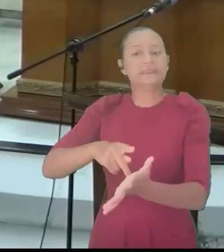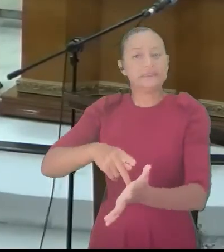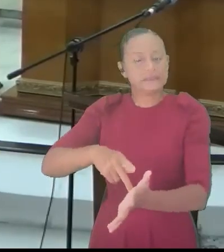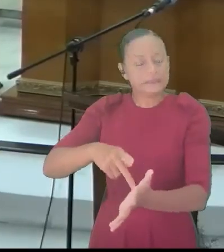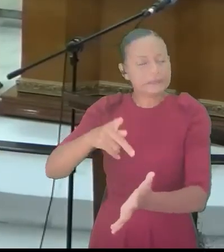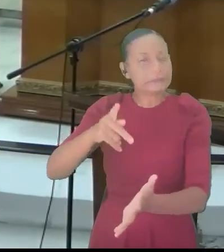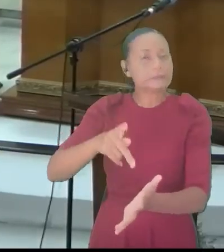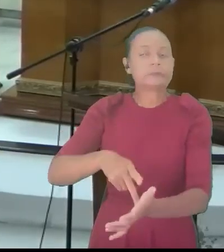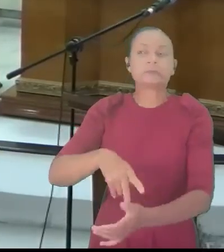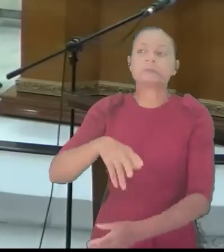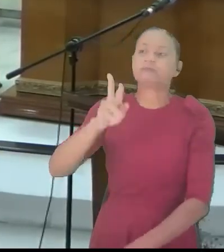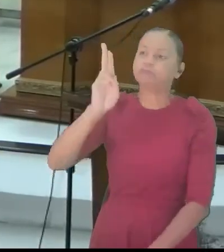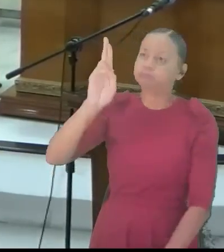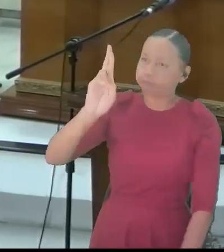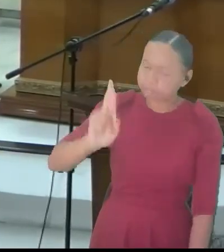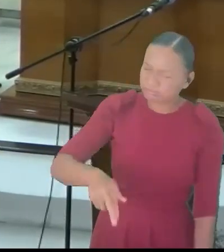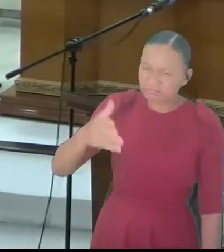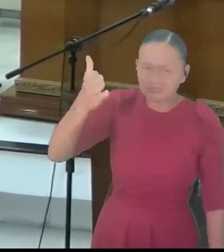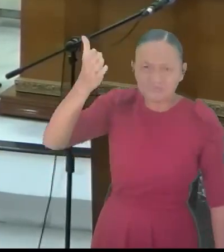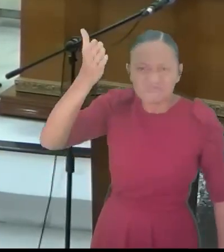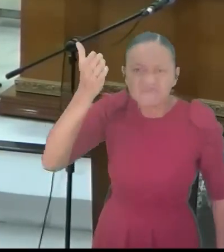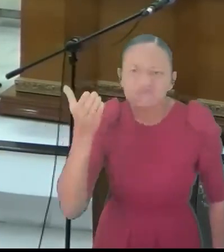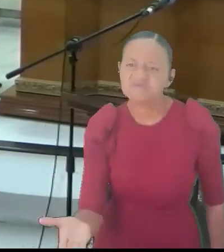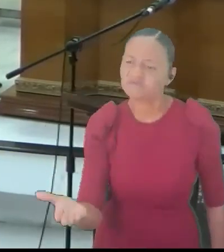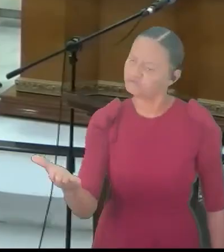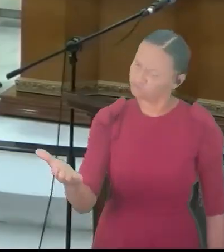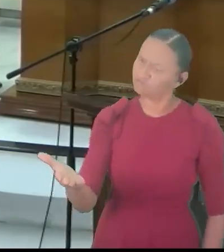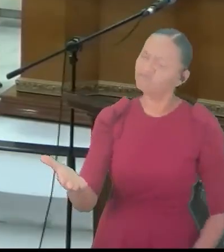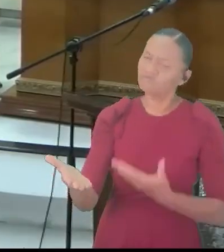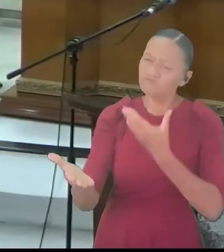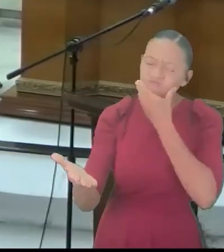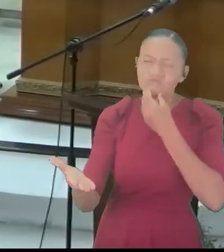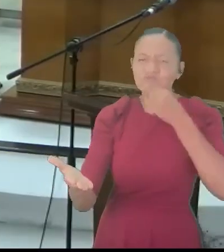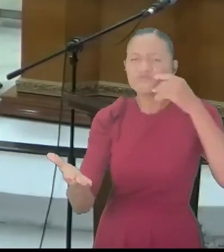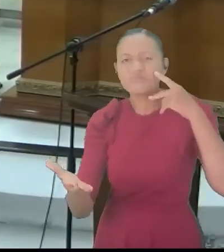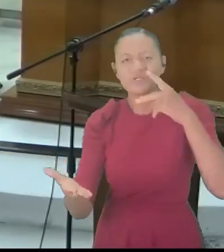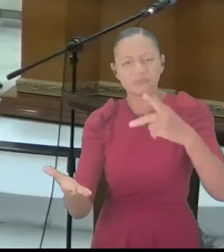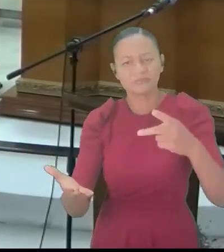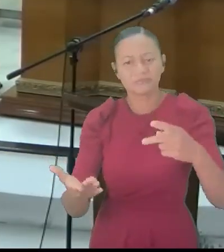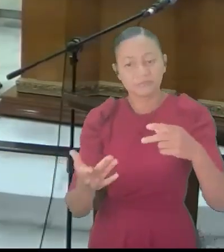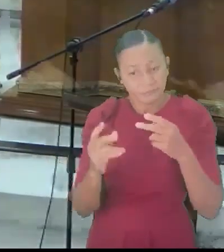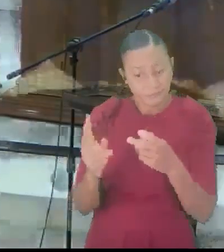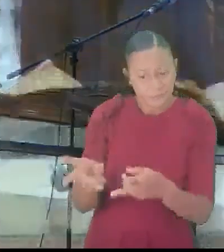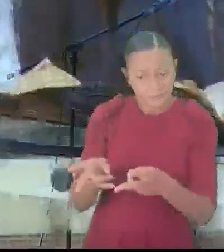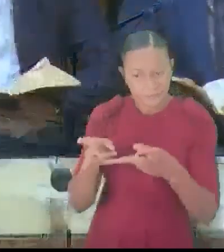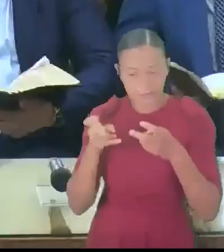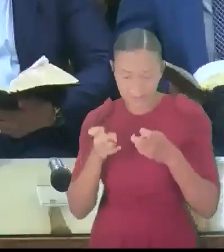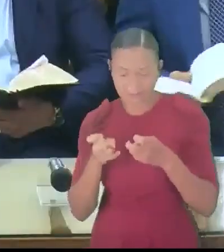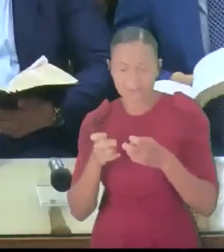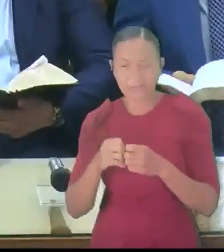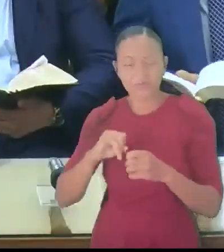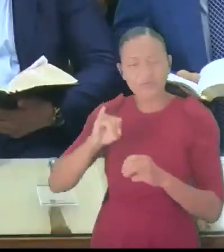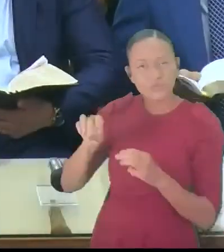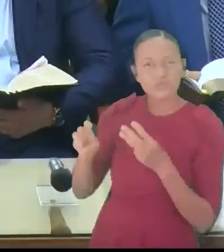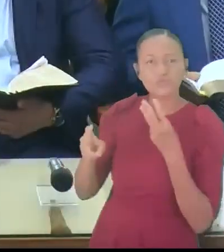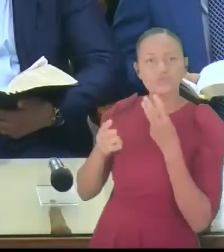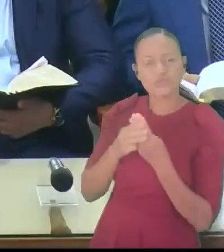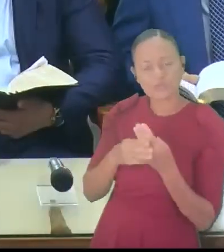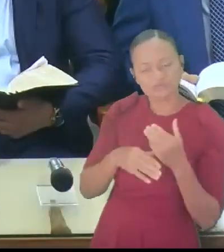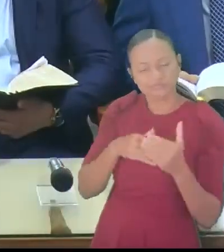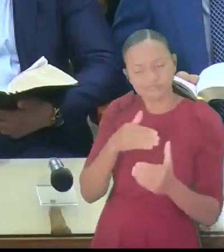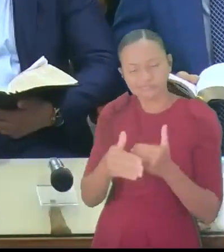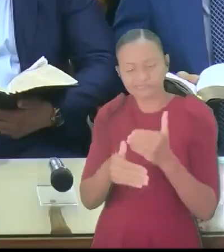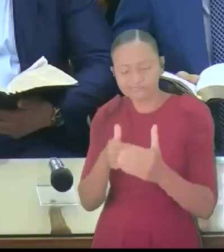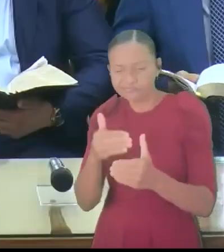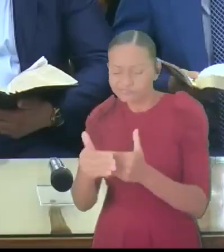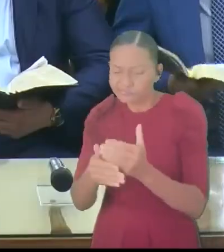verdadeiramente este é o profeta. Os irmãos veem que os judeus foram descobrindo aos poucos